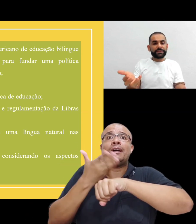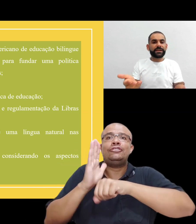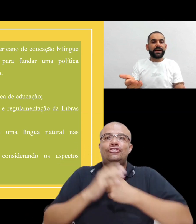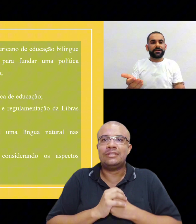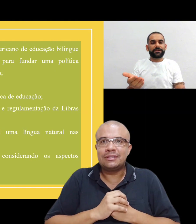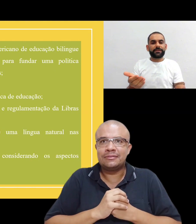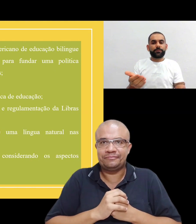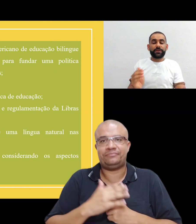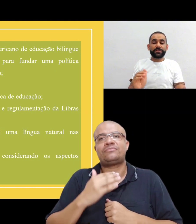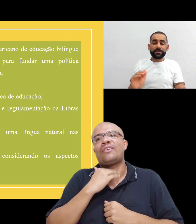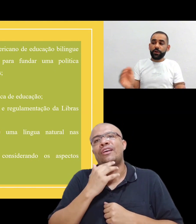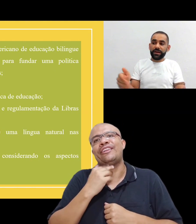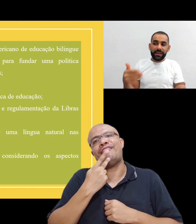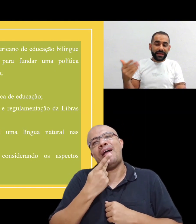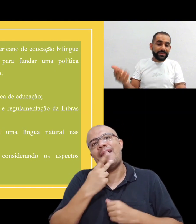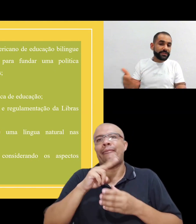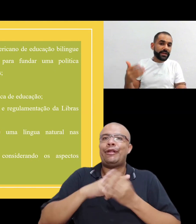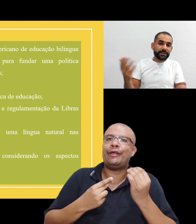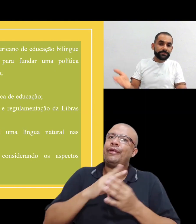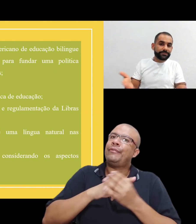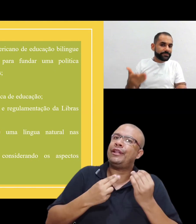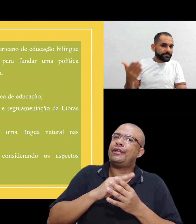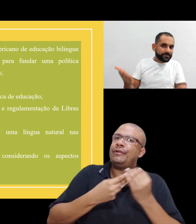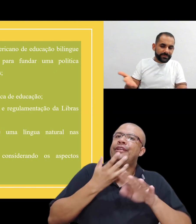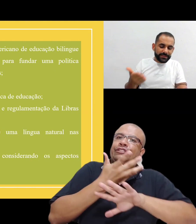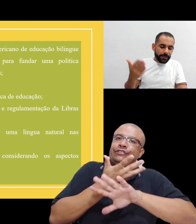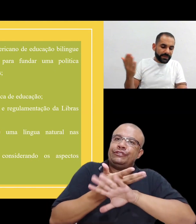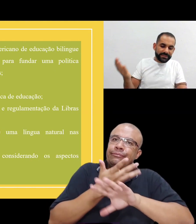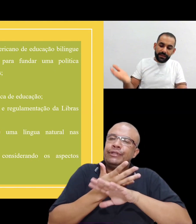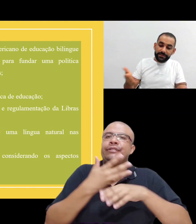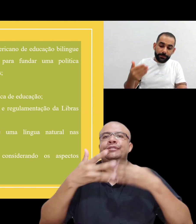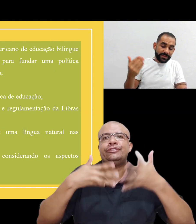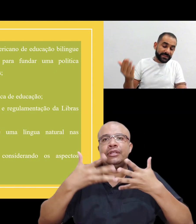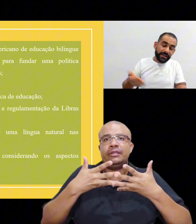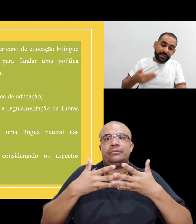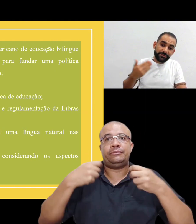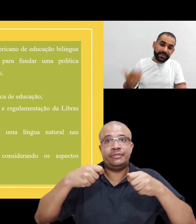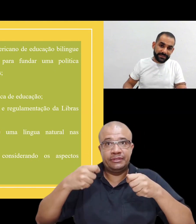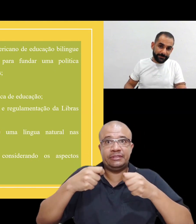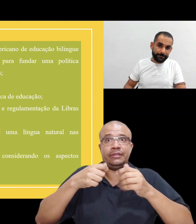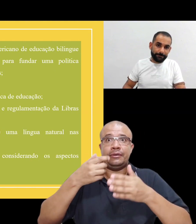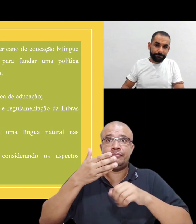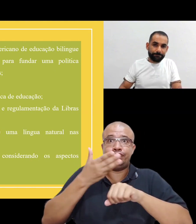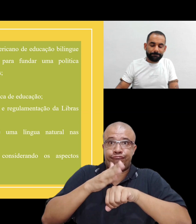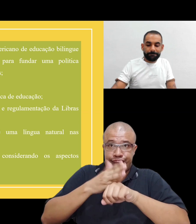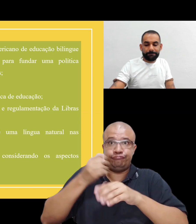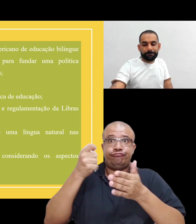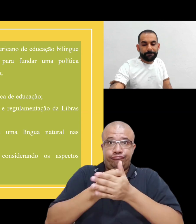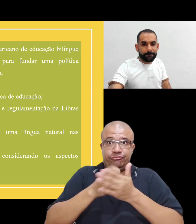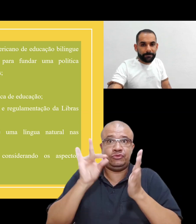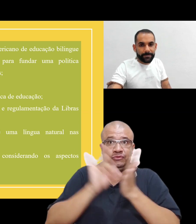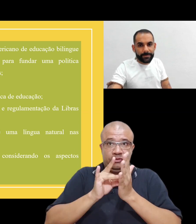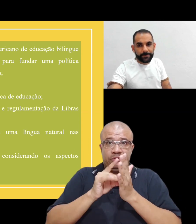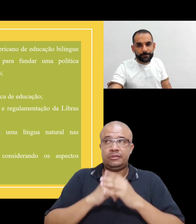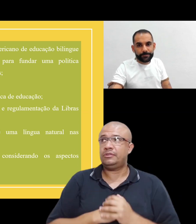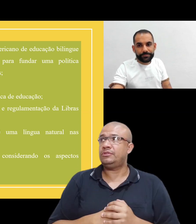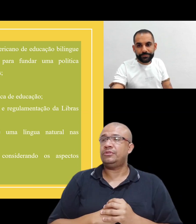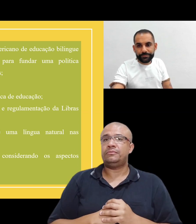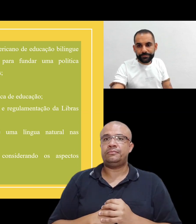colocar e praticar. Porque não adianta colocar lá e deixar passar e nada fazer.